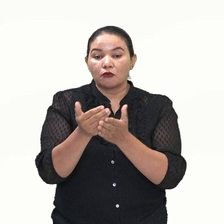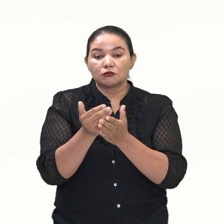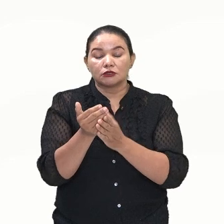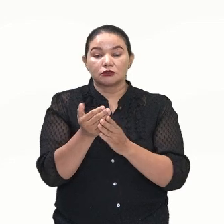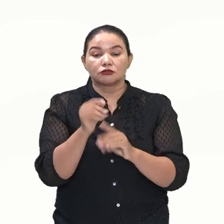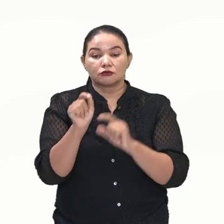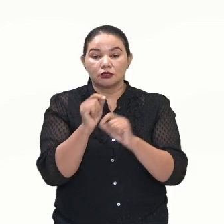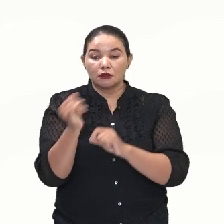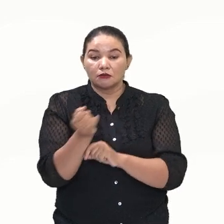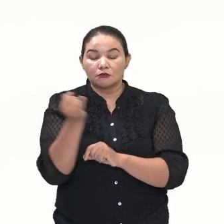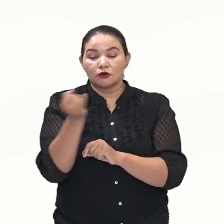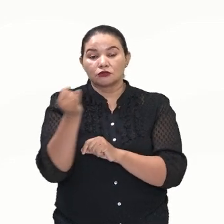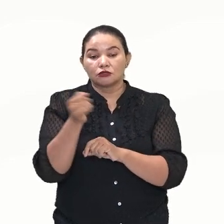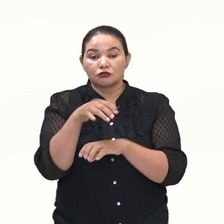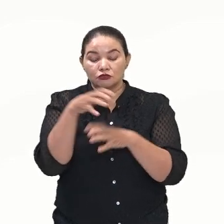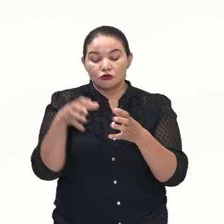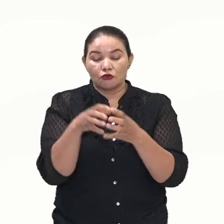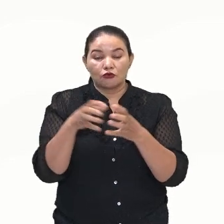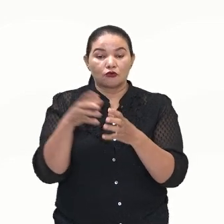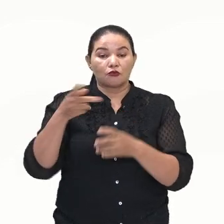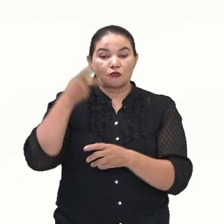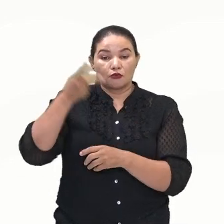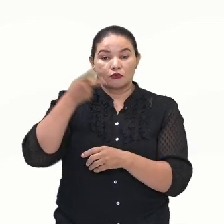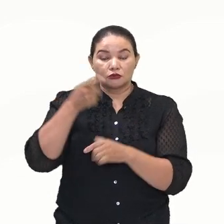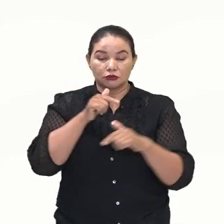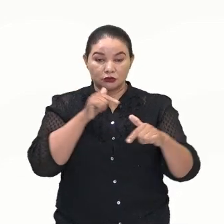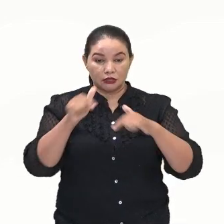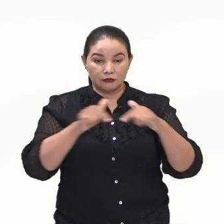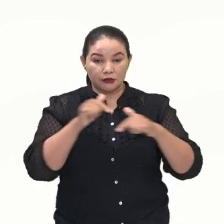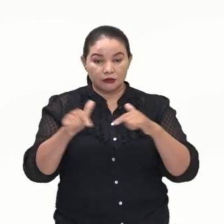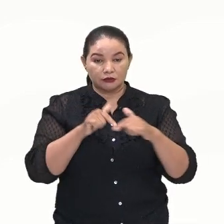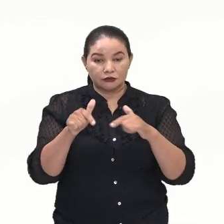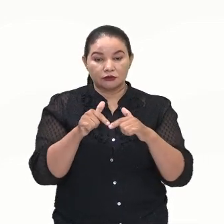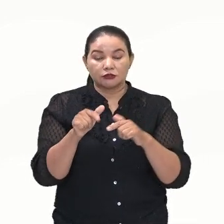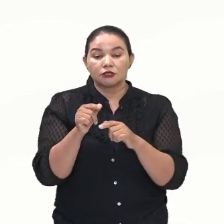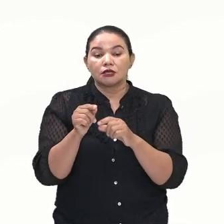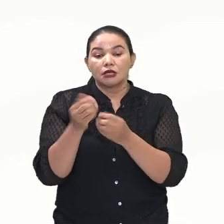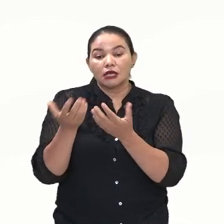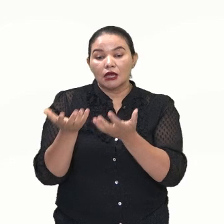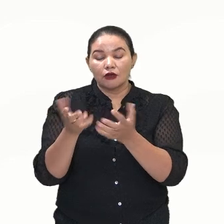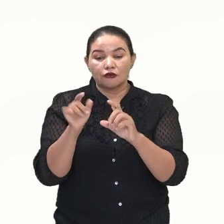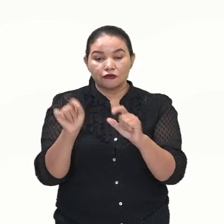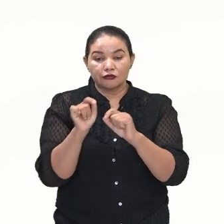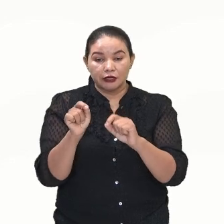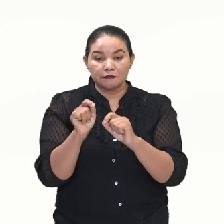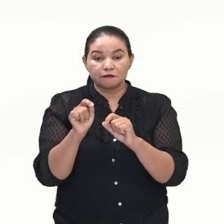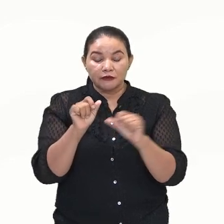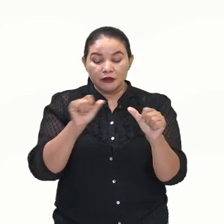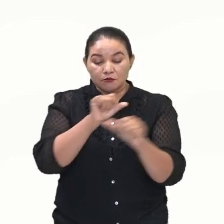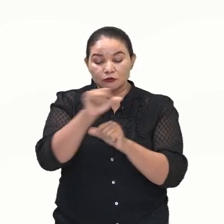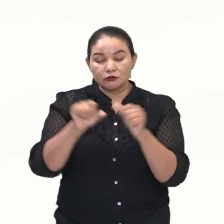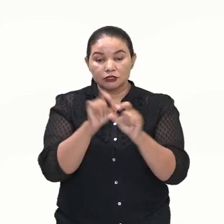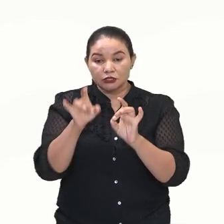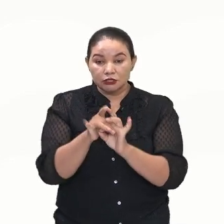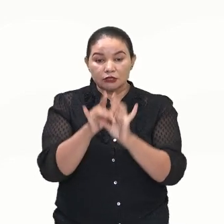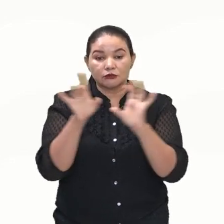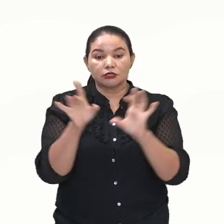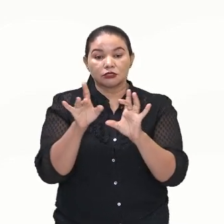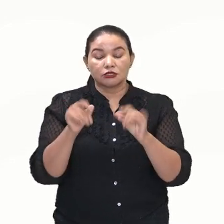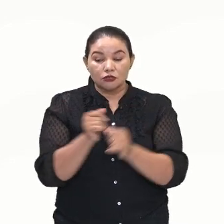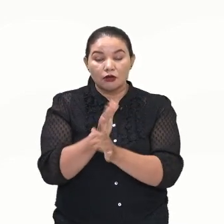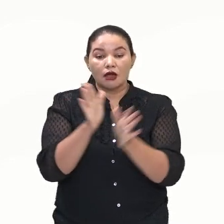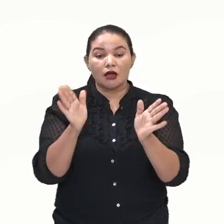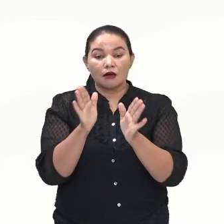um importante movimento político de trabalhadores que buscavam reformas democráticas mais